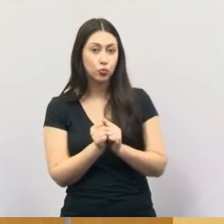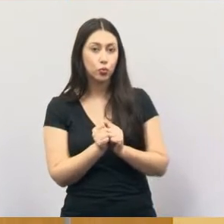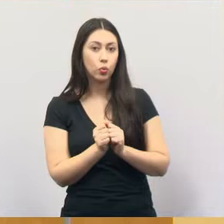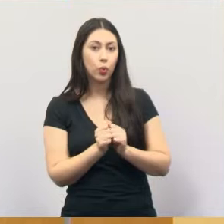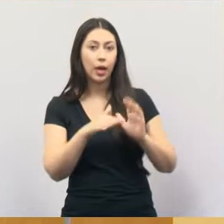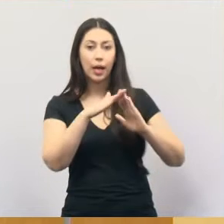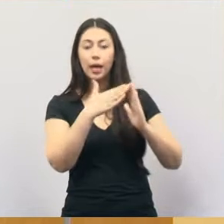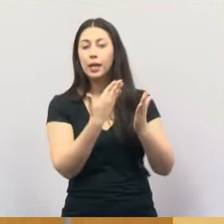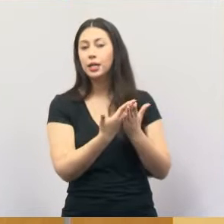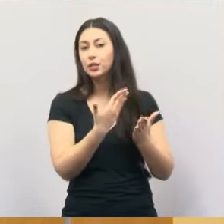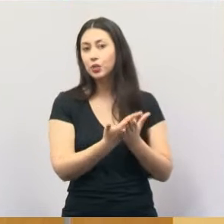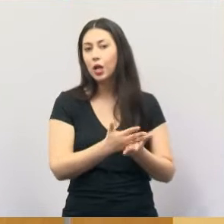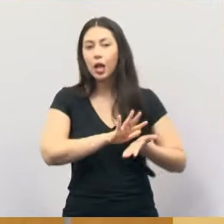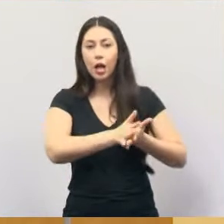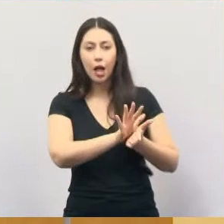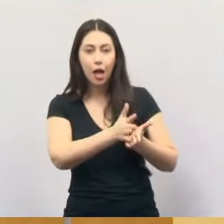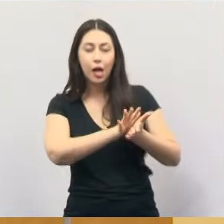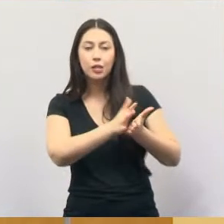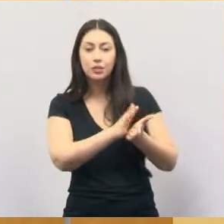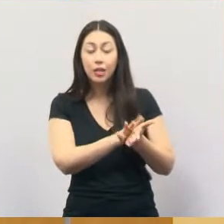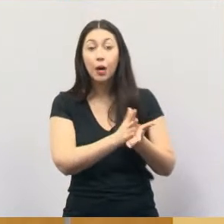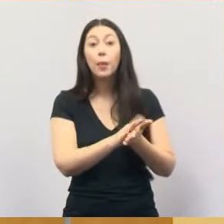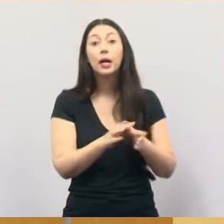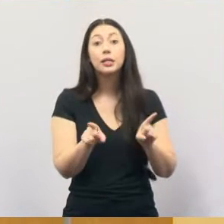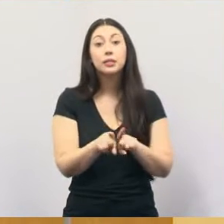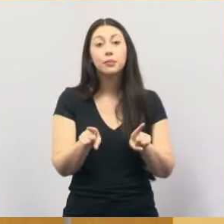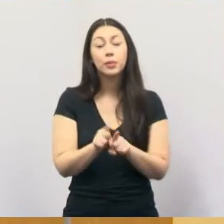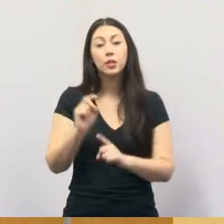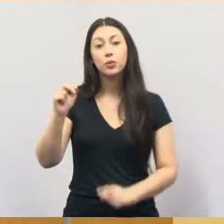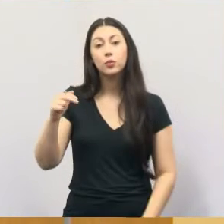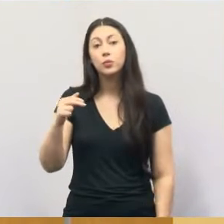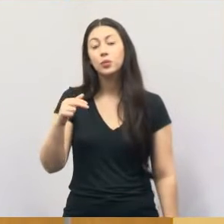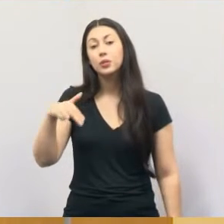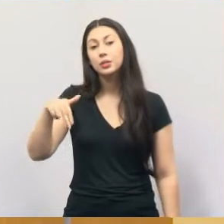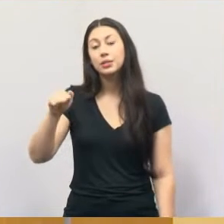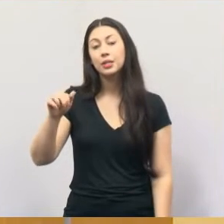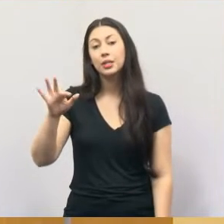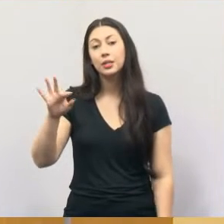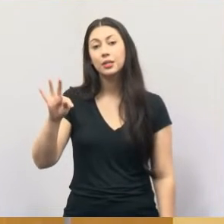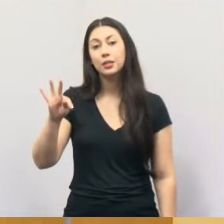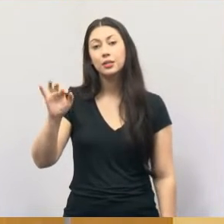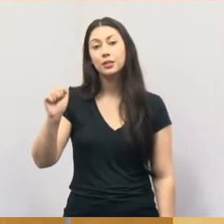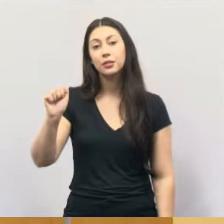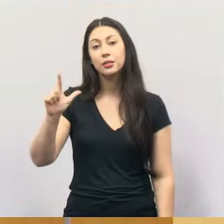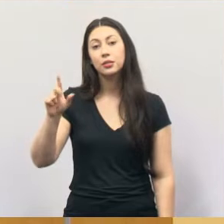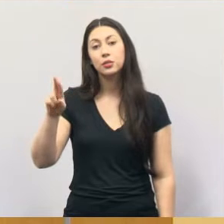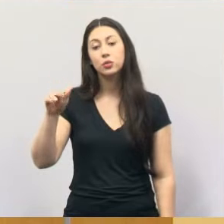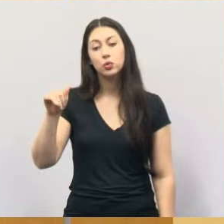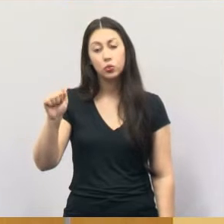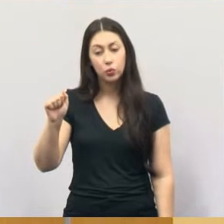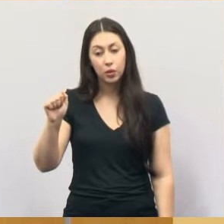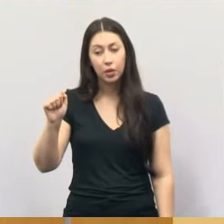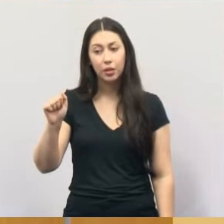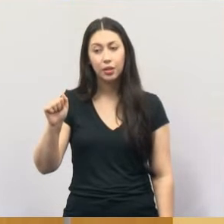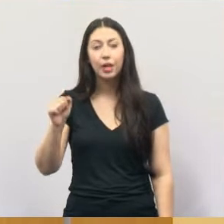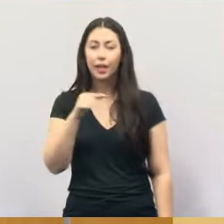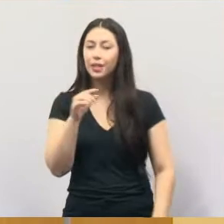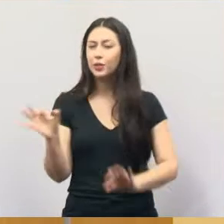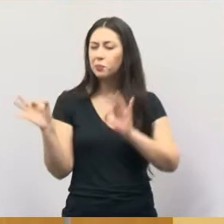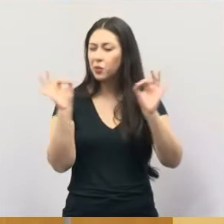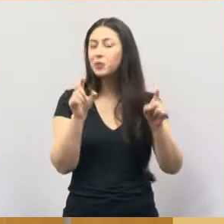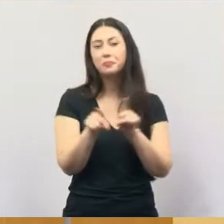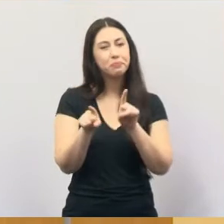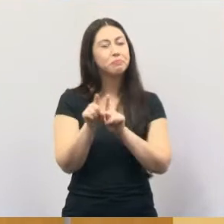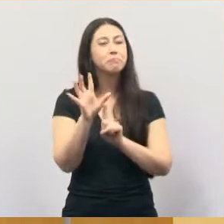Samba Unidos do Jacarezão, e também do Natalua, que ele acompanhou bastante, que não deixa de ser uma